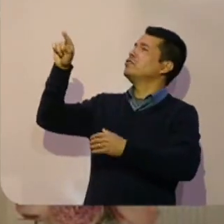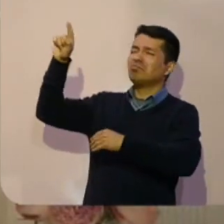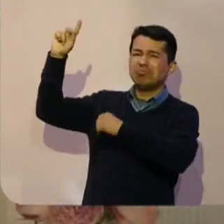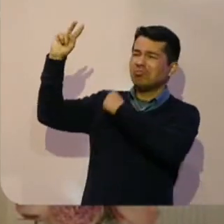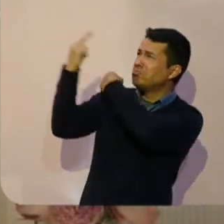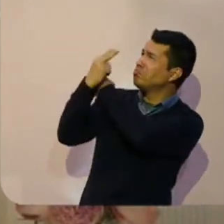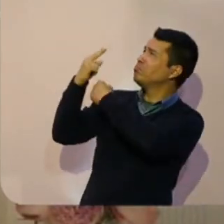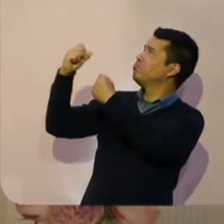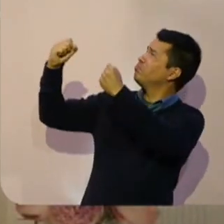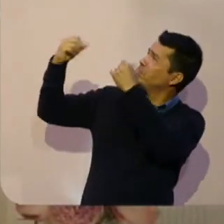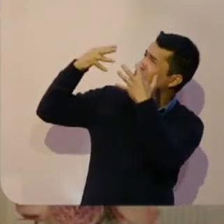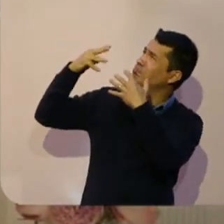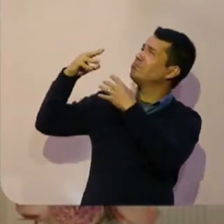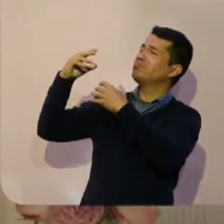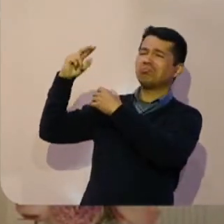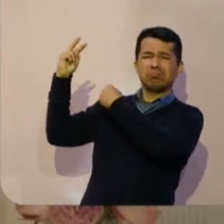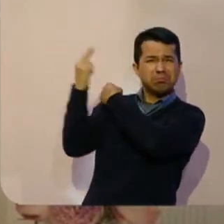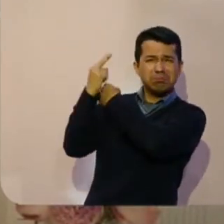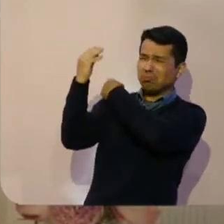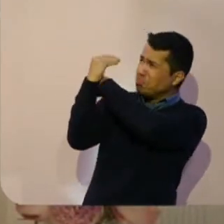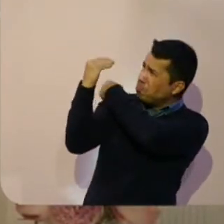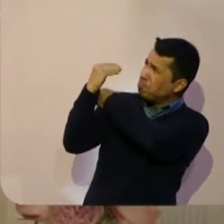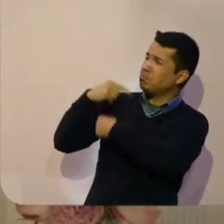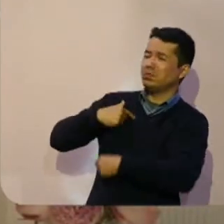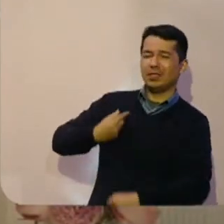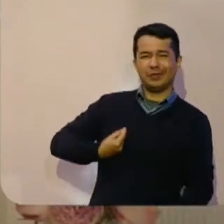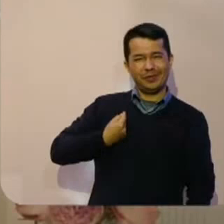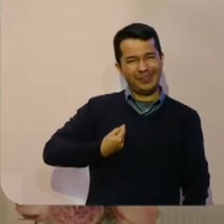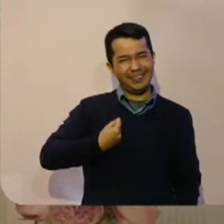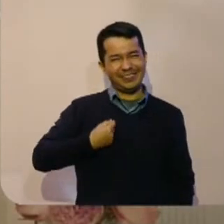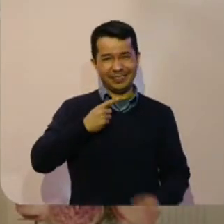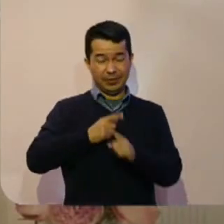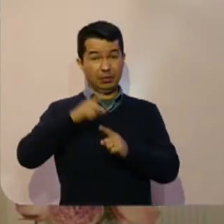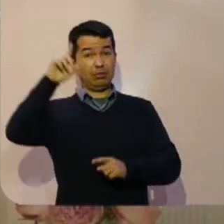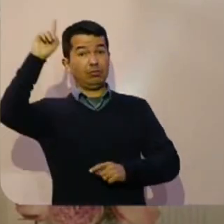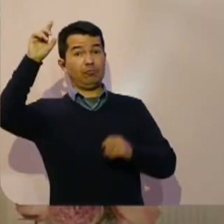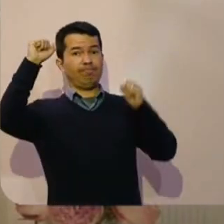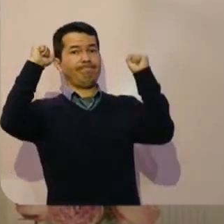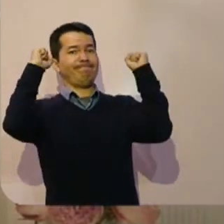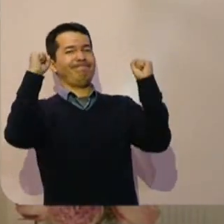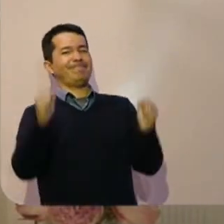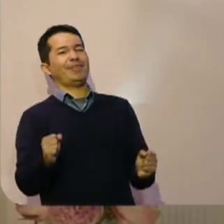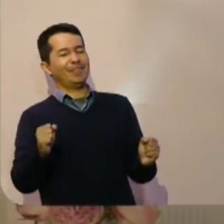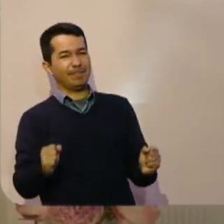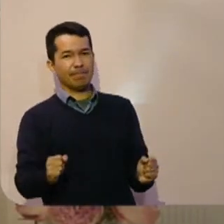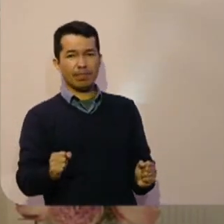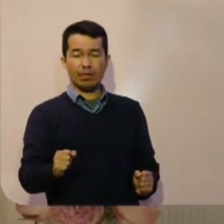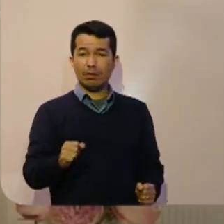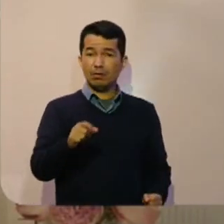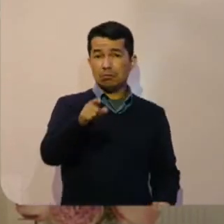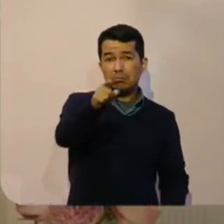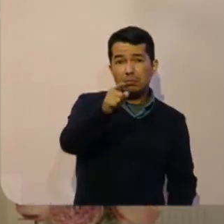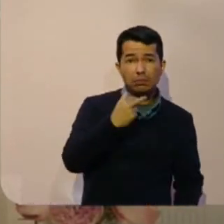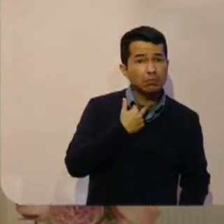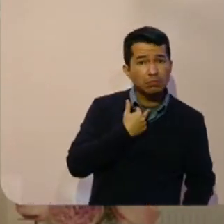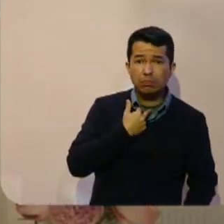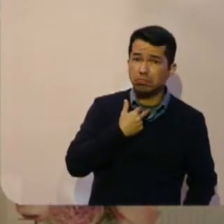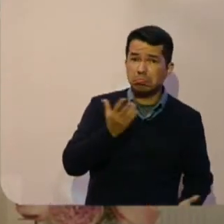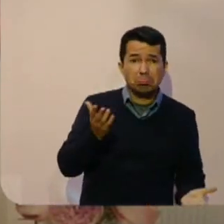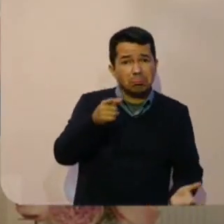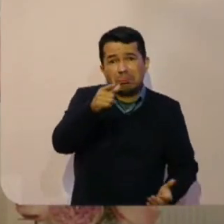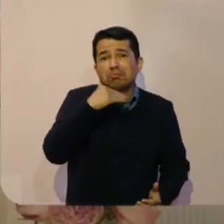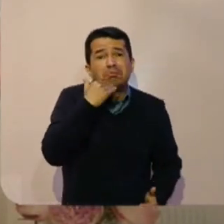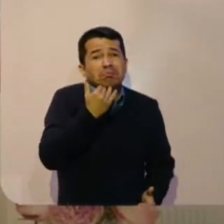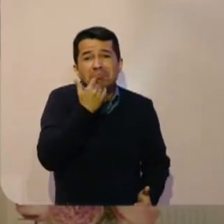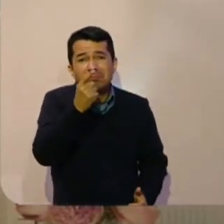pela graça de Deus que está na minha vida. Deus é poderoso, e se eu não posso, Ele pode, então eu